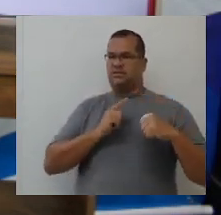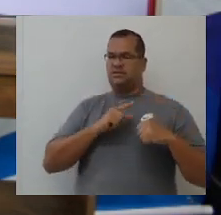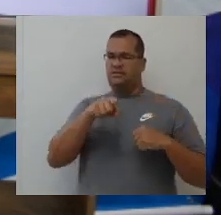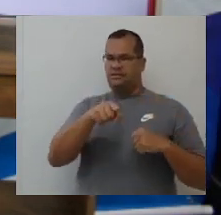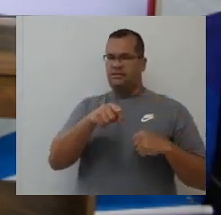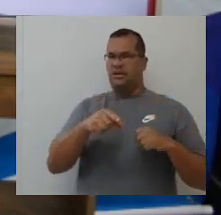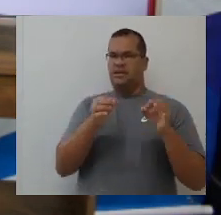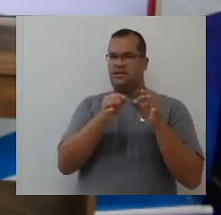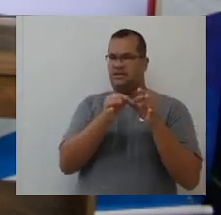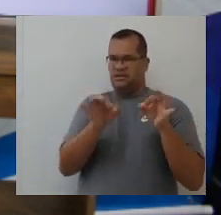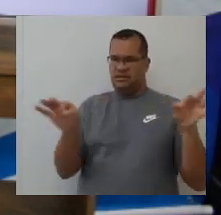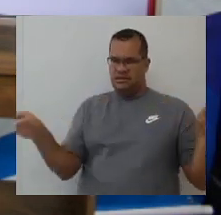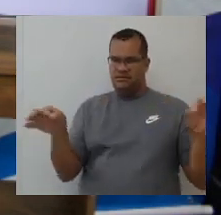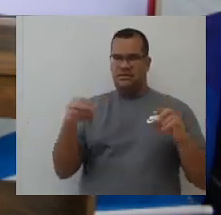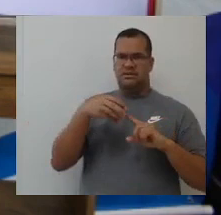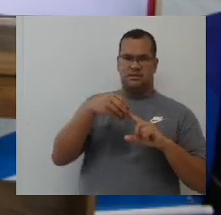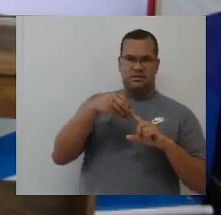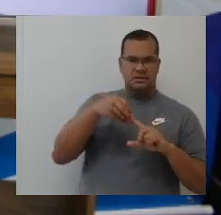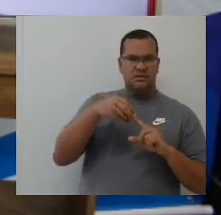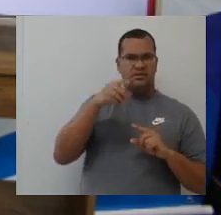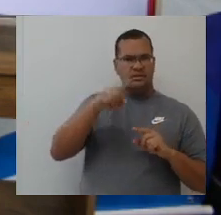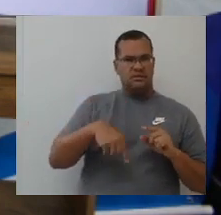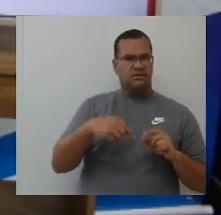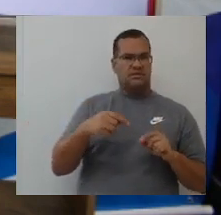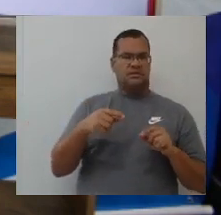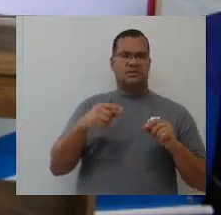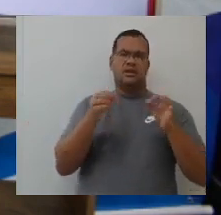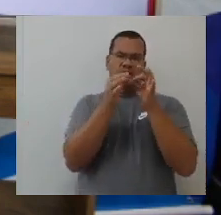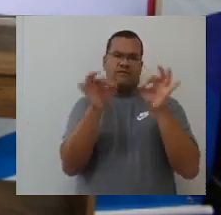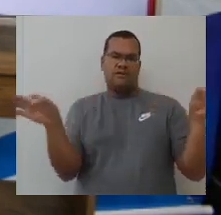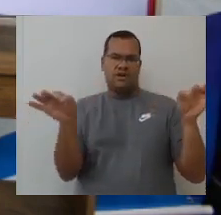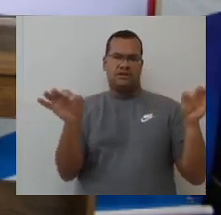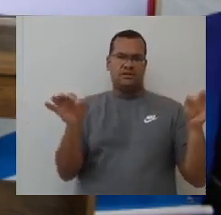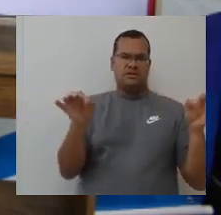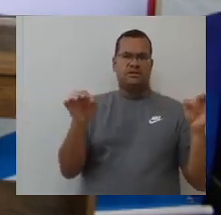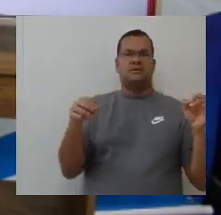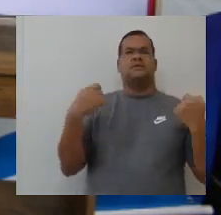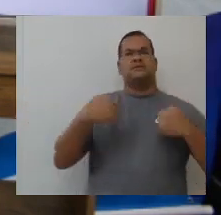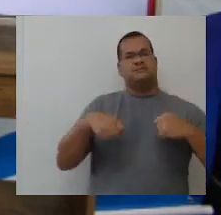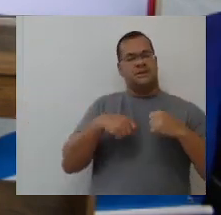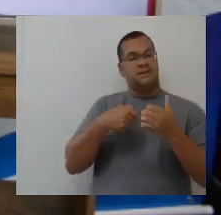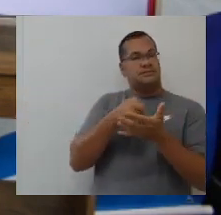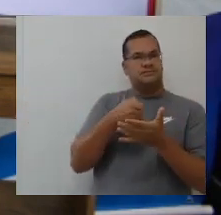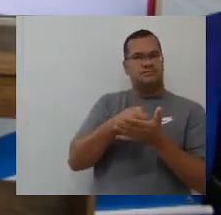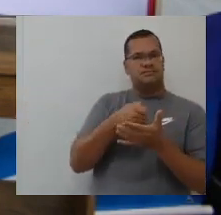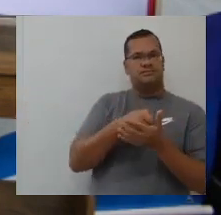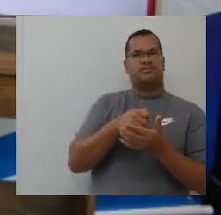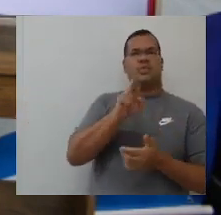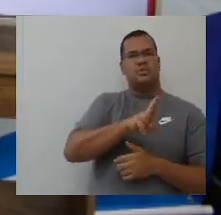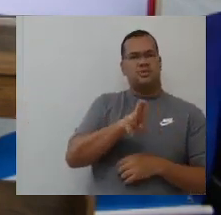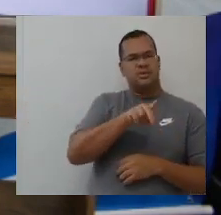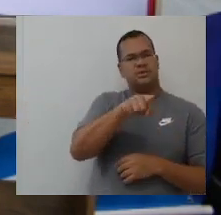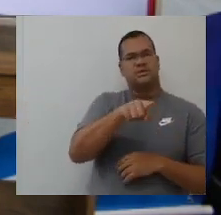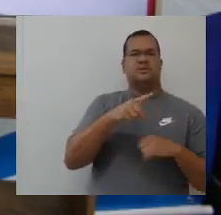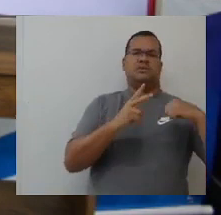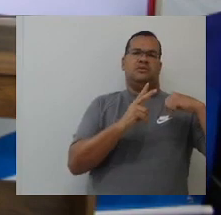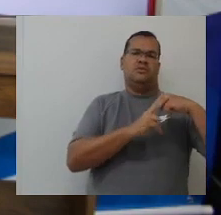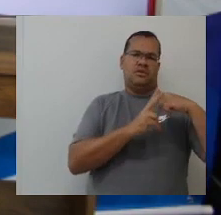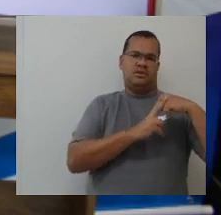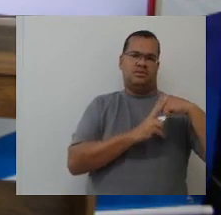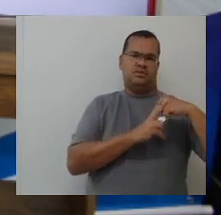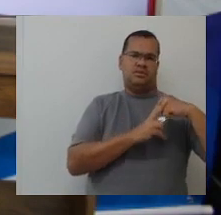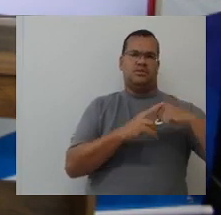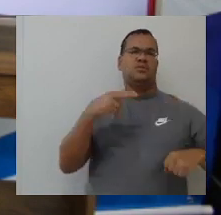na tua oração principal, na tua oração anterior, a tua question tag vai ter que ser feita utilizando esse verbo to be